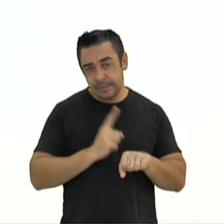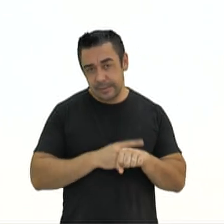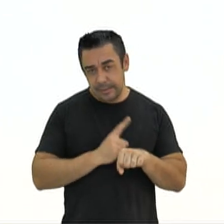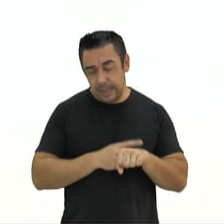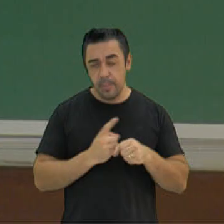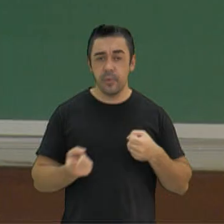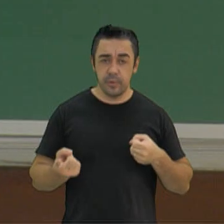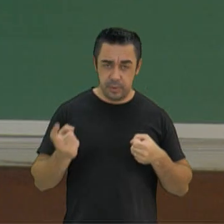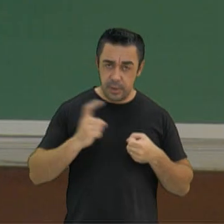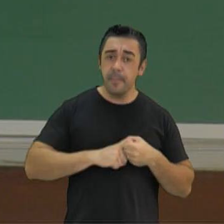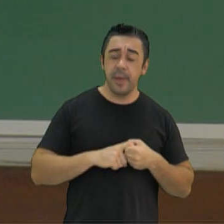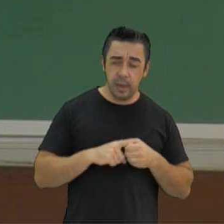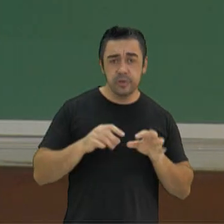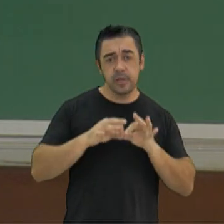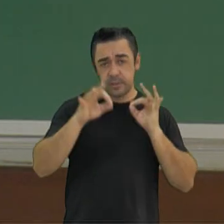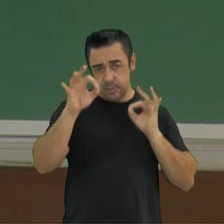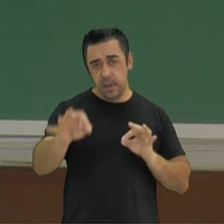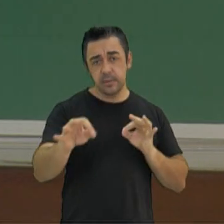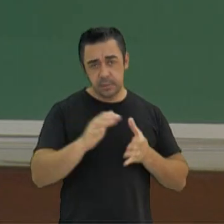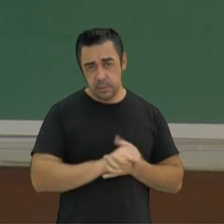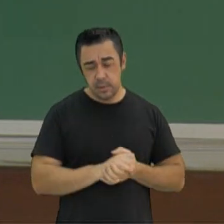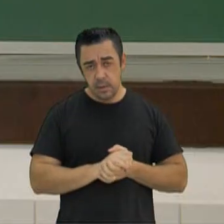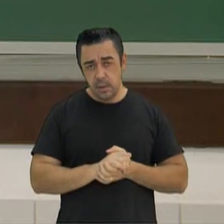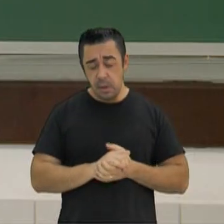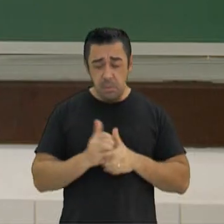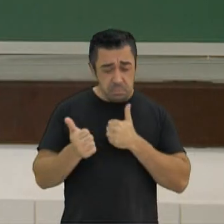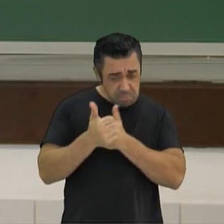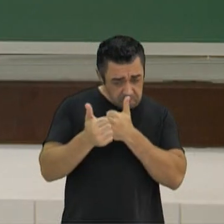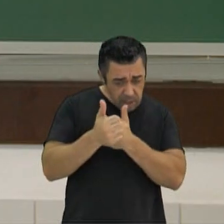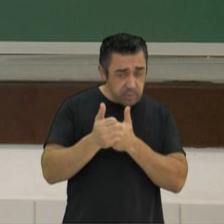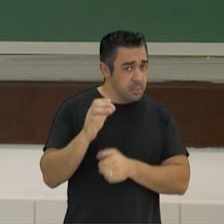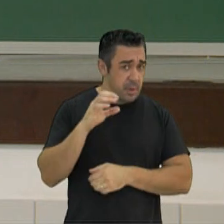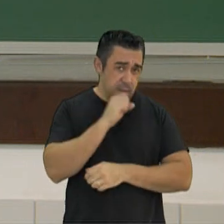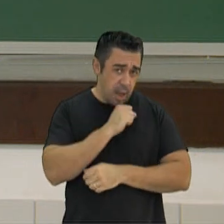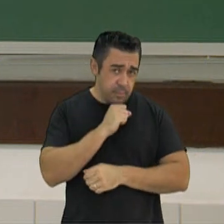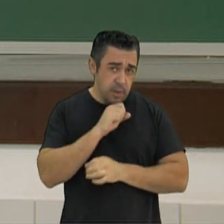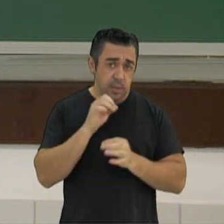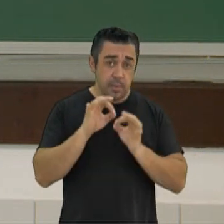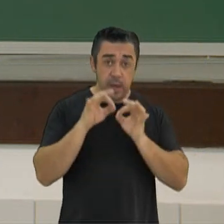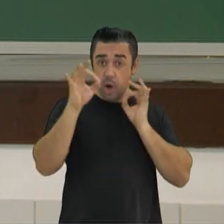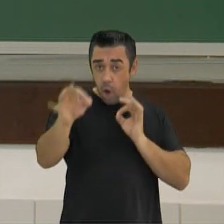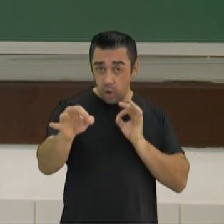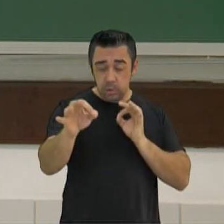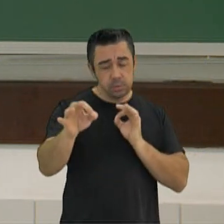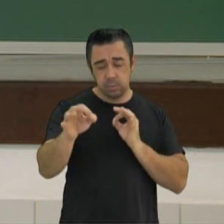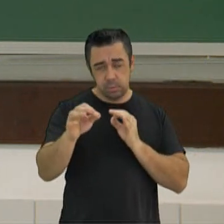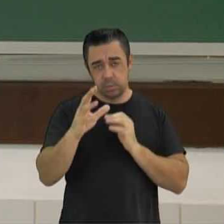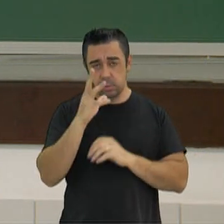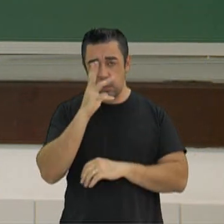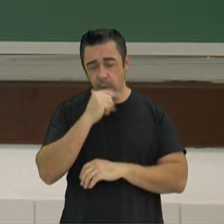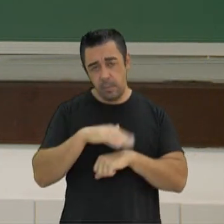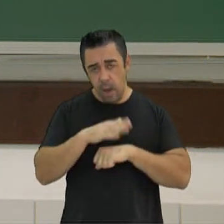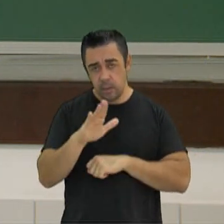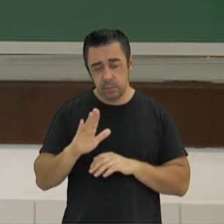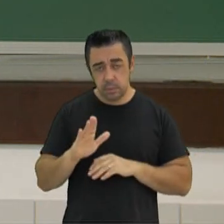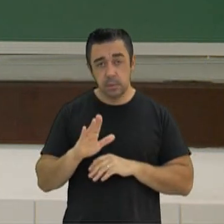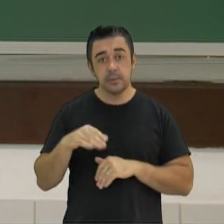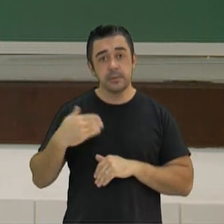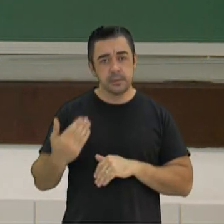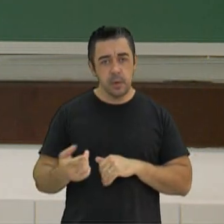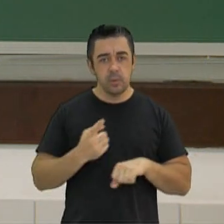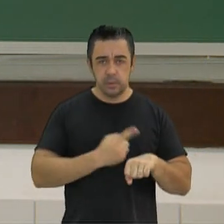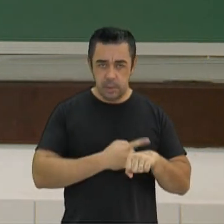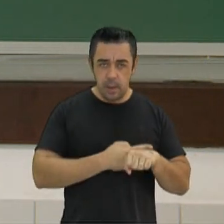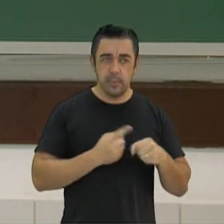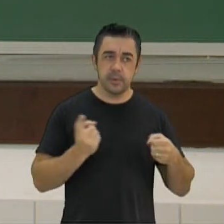tempo depende da distância, certo? Se for mais perto, vai ser mais rápido. Se a distância for maior, o tempo vai ser maior. Então, o